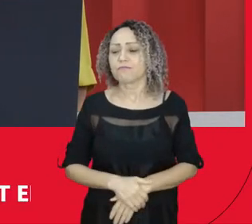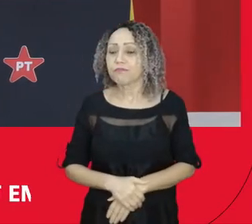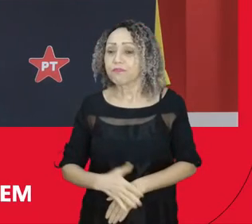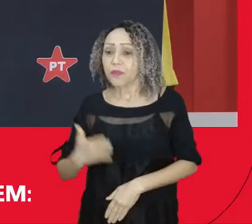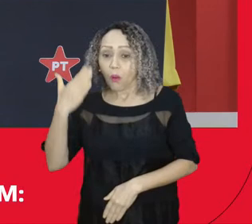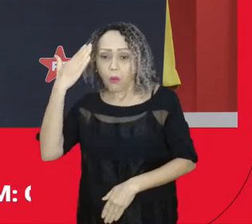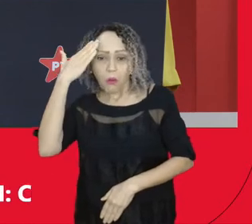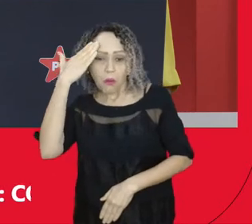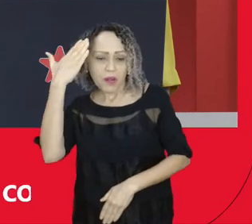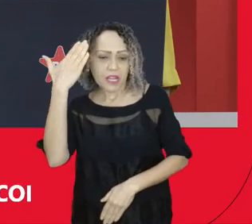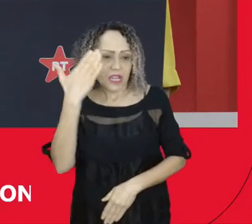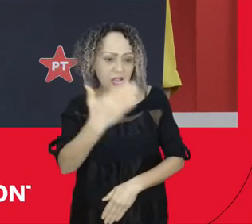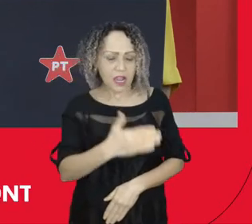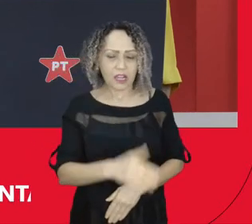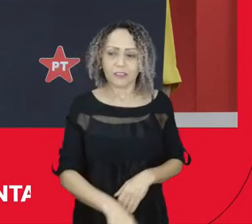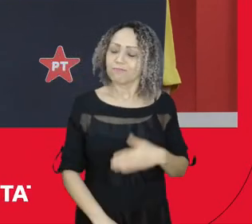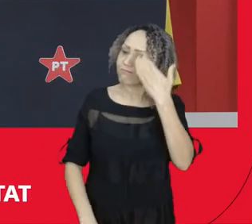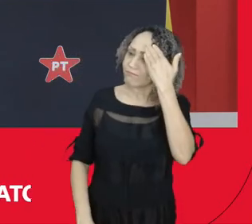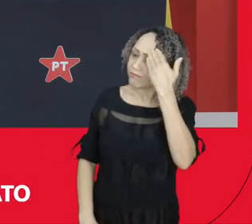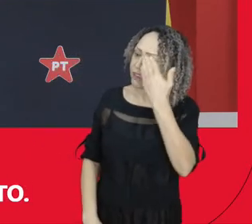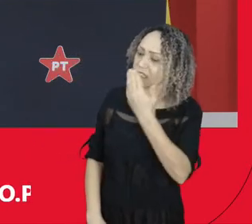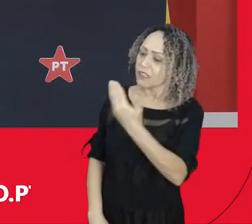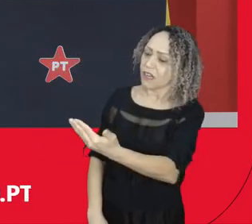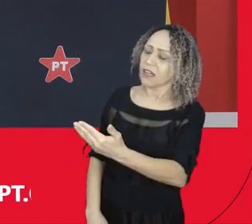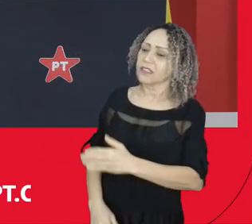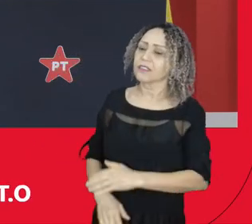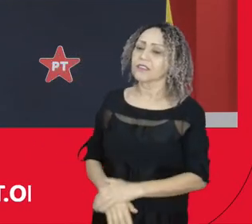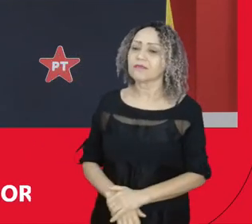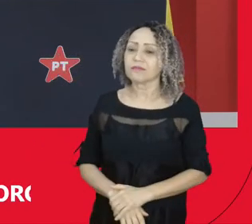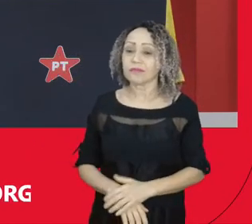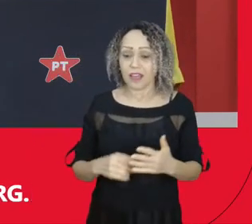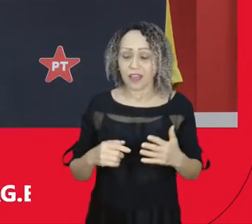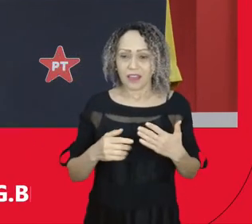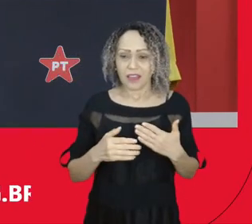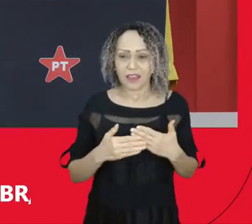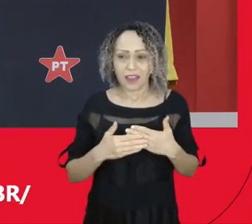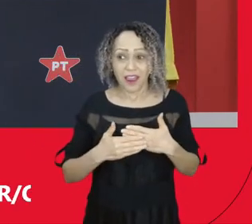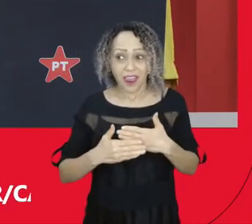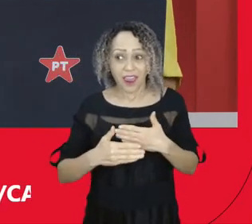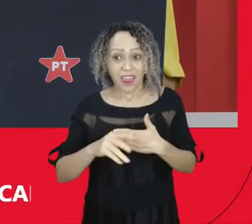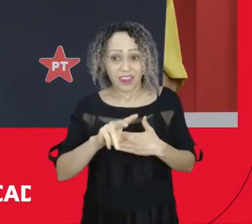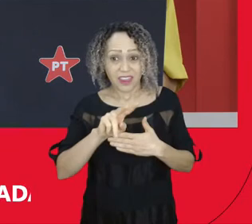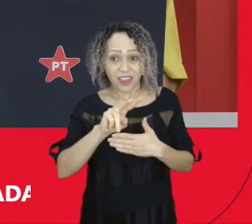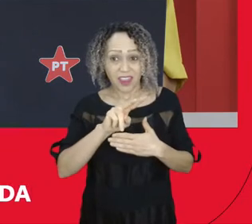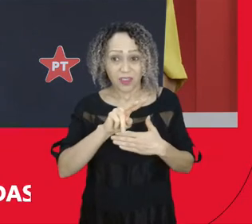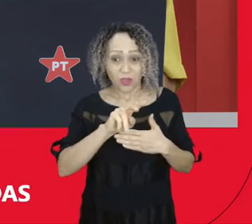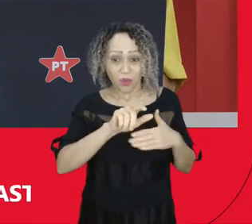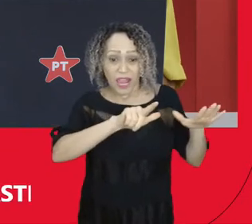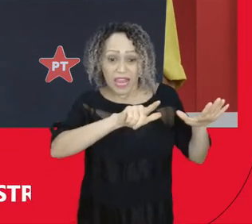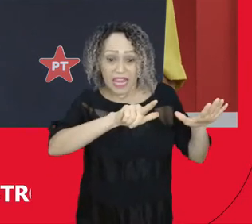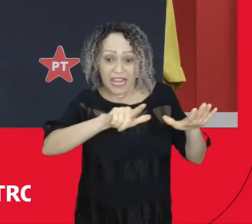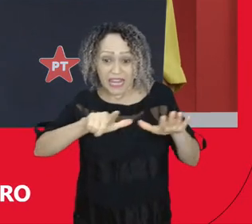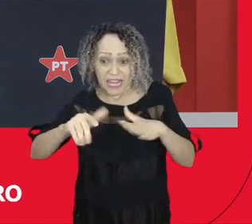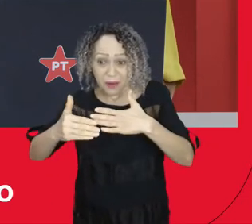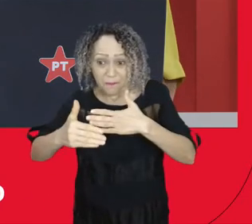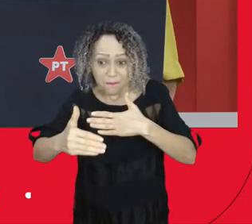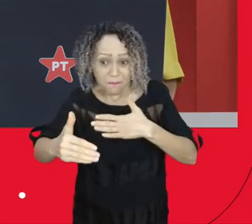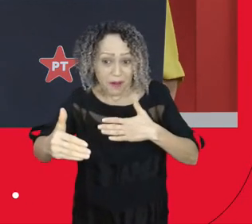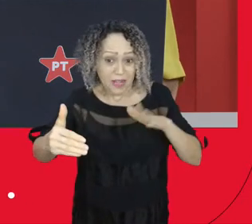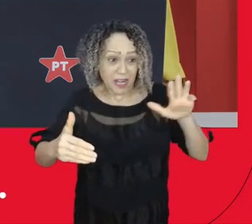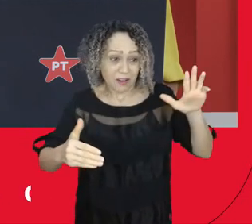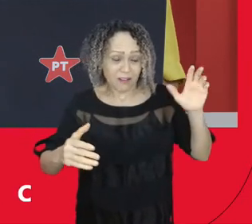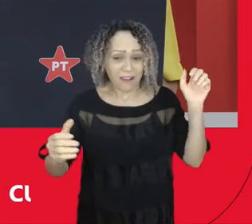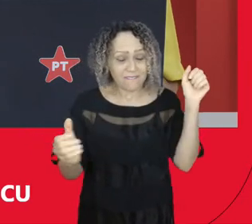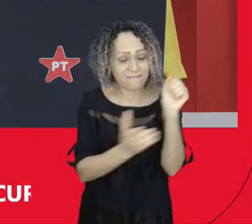Obrigado, Amanda. E estamos juntos aí mais dessas 2 semanas para garantir de novo a vitória de Lula, como foi